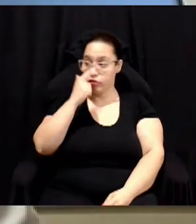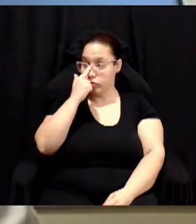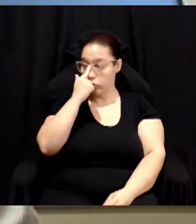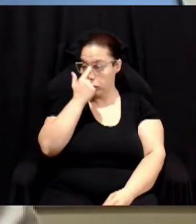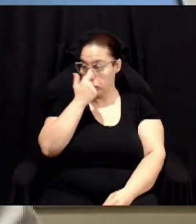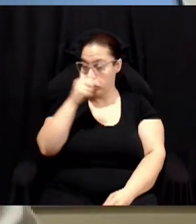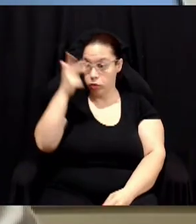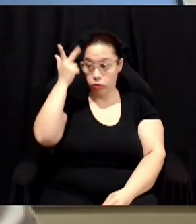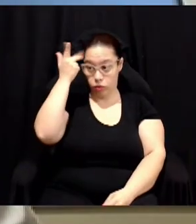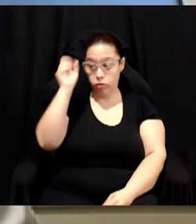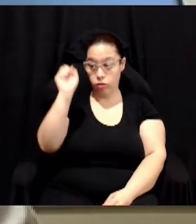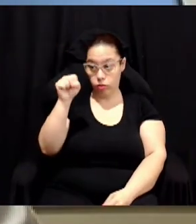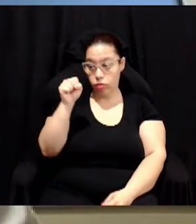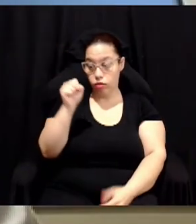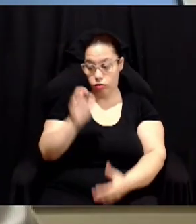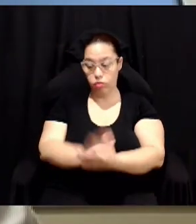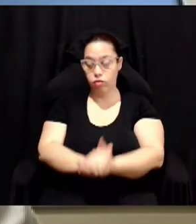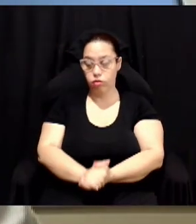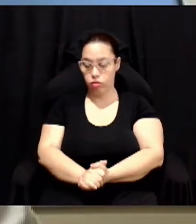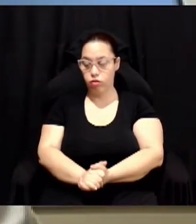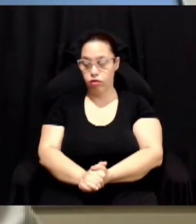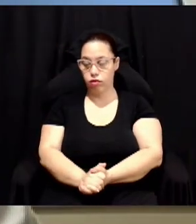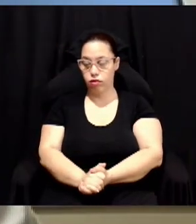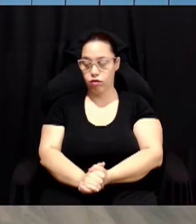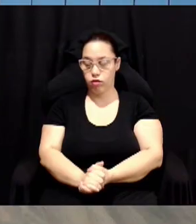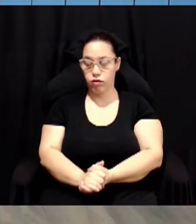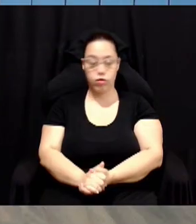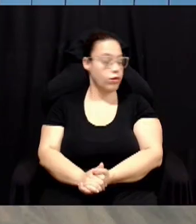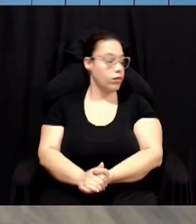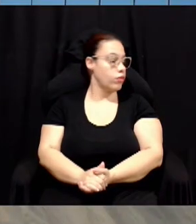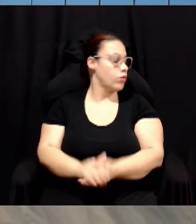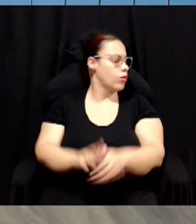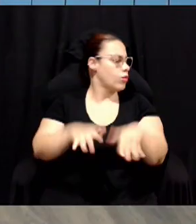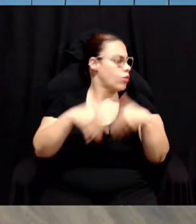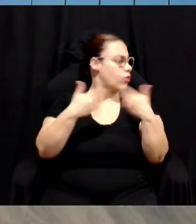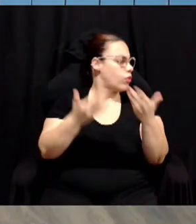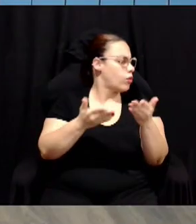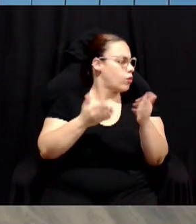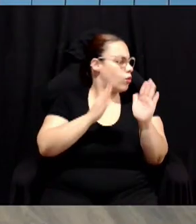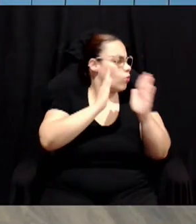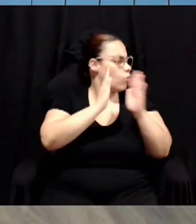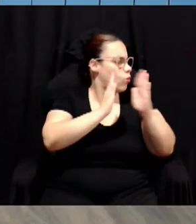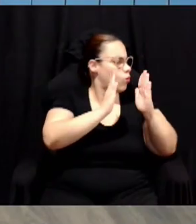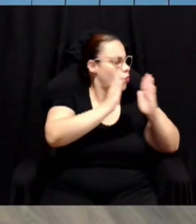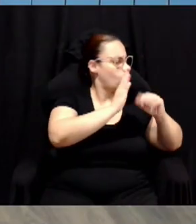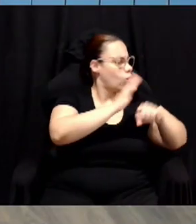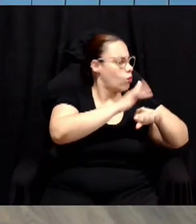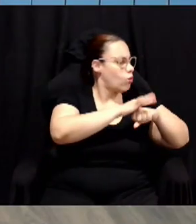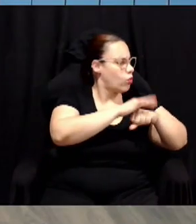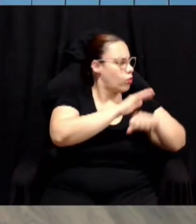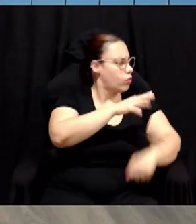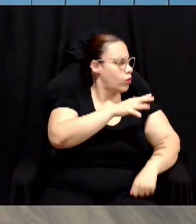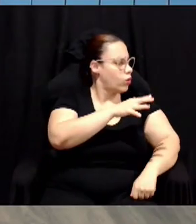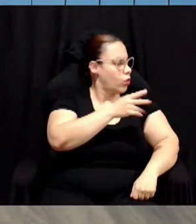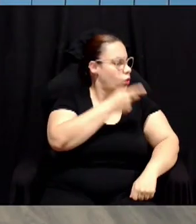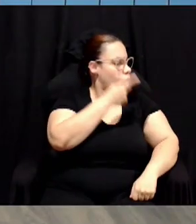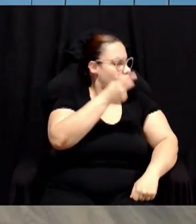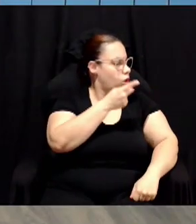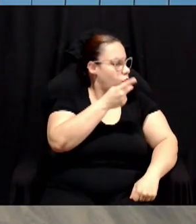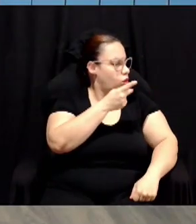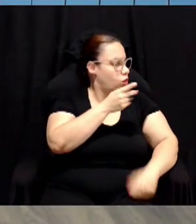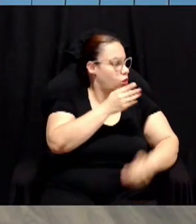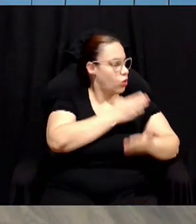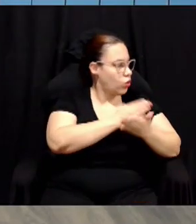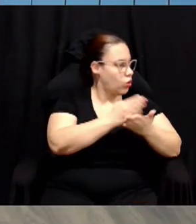sim, bastante comum. Quais são as fases, né, da doença de Parkinson? O senhor comentou aí no início, né,